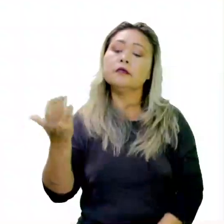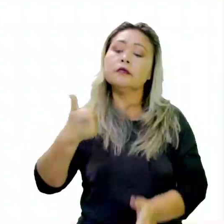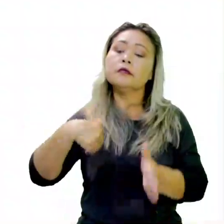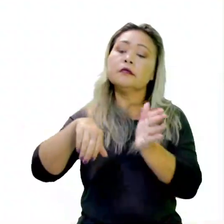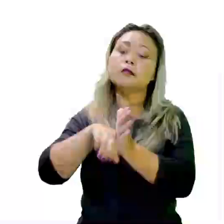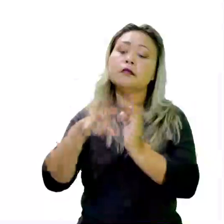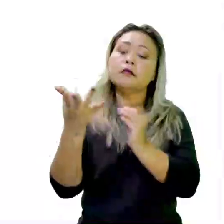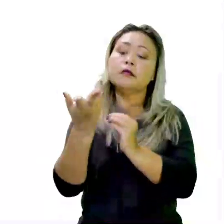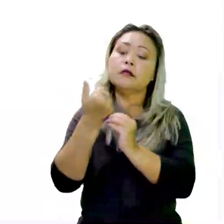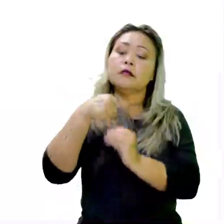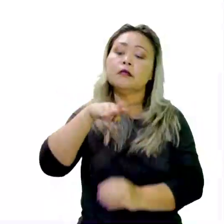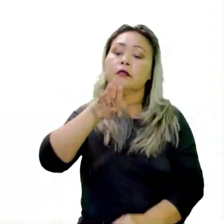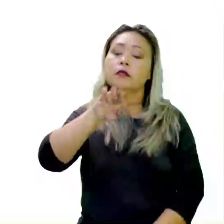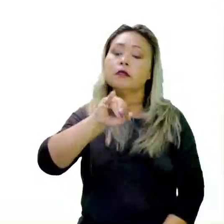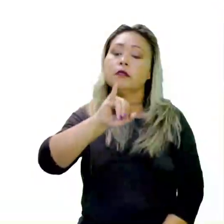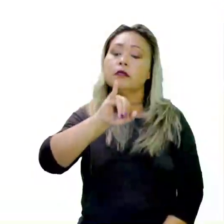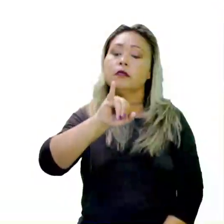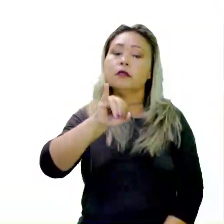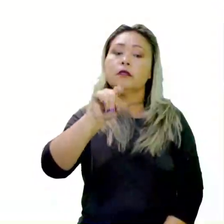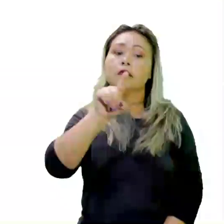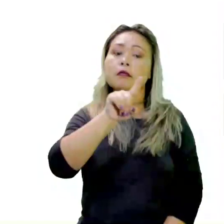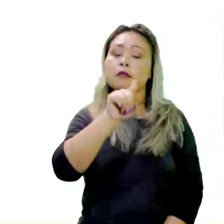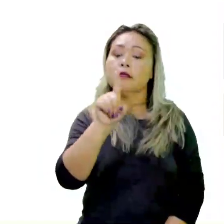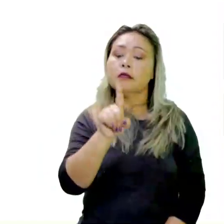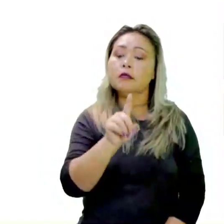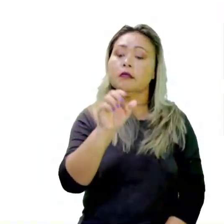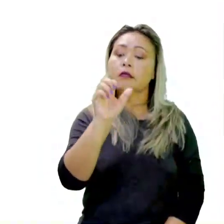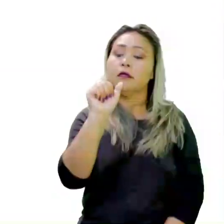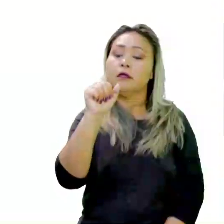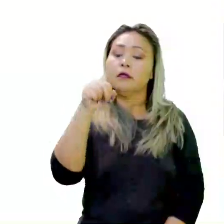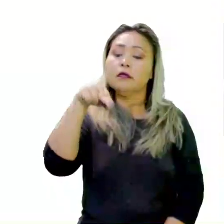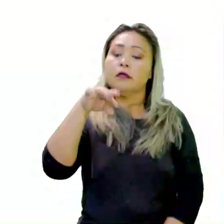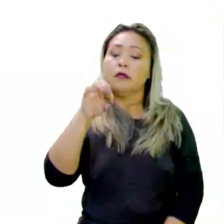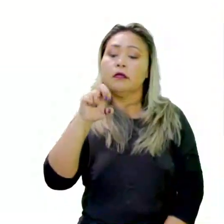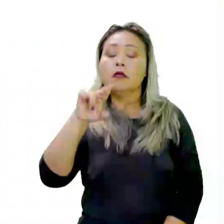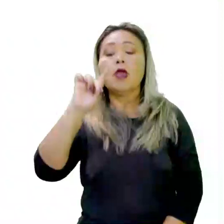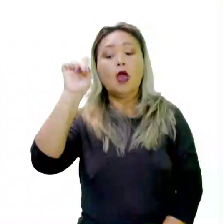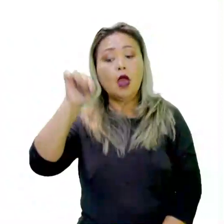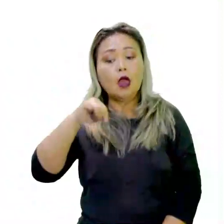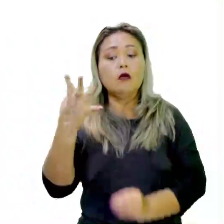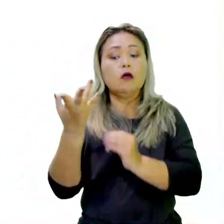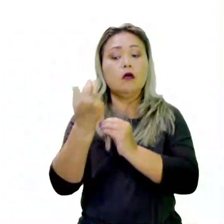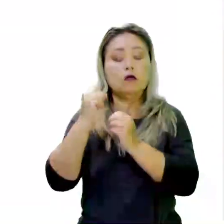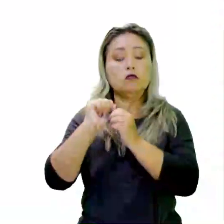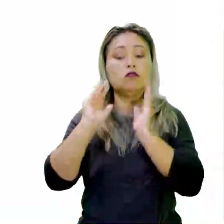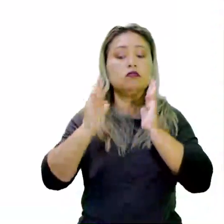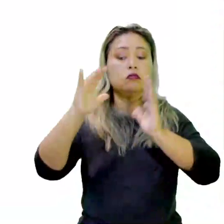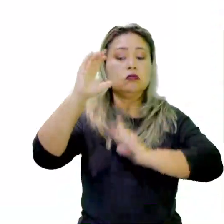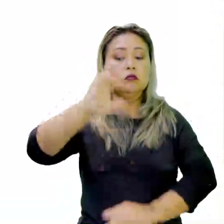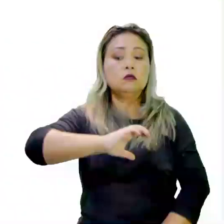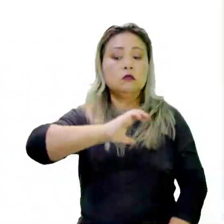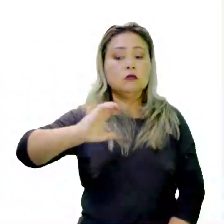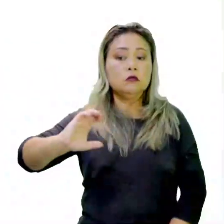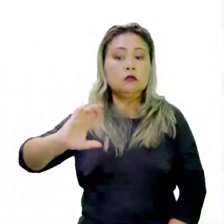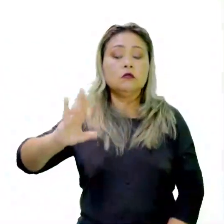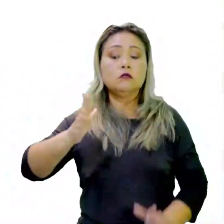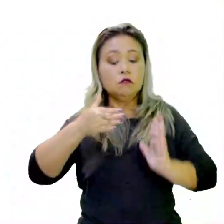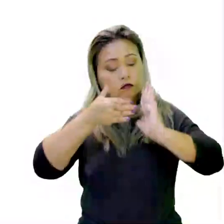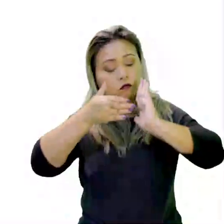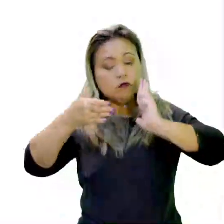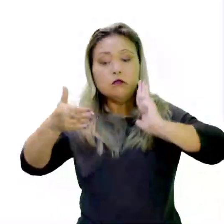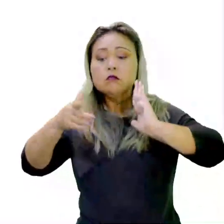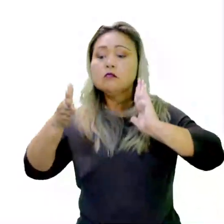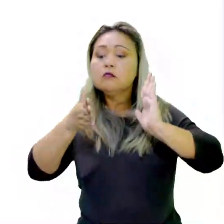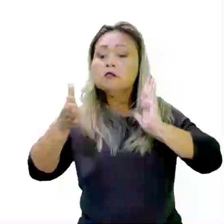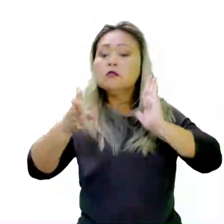Chegamos então na arte bizantina, mais uma arte cristã, né? Uma arte cristã, só que nesse período,